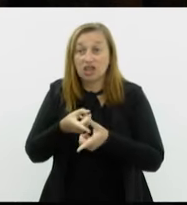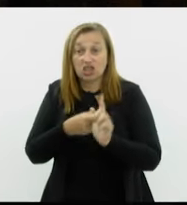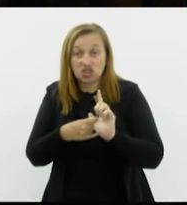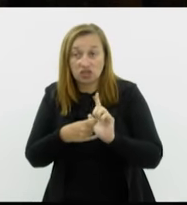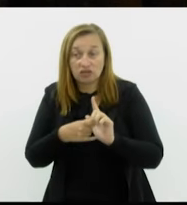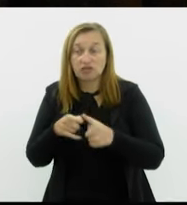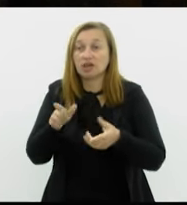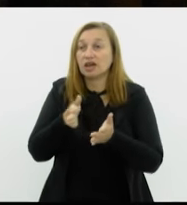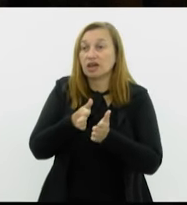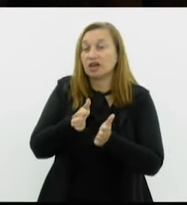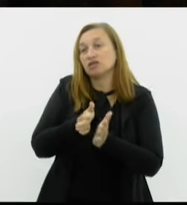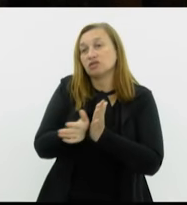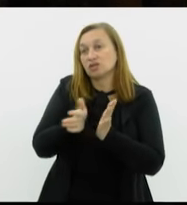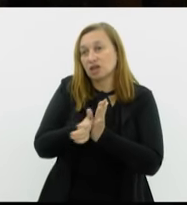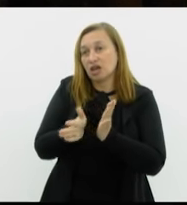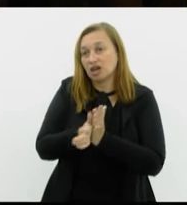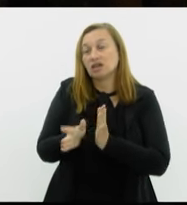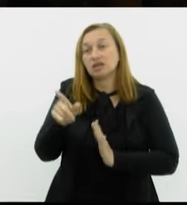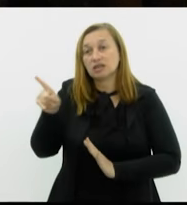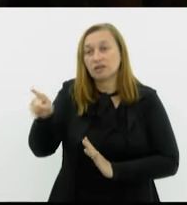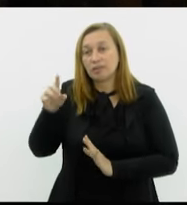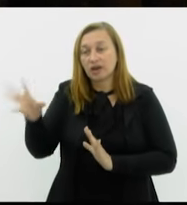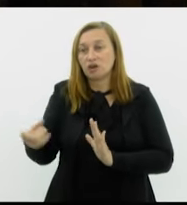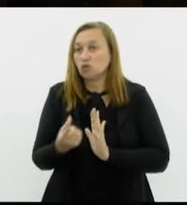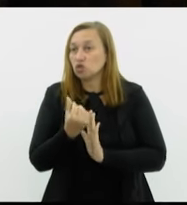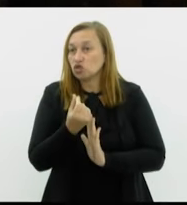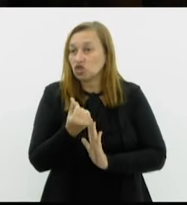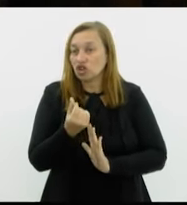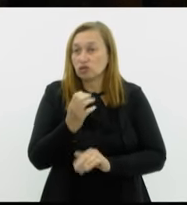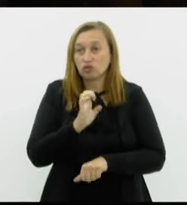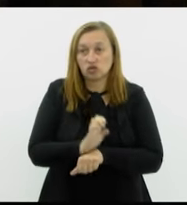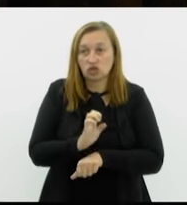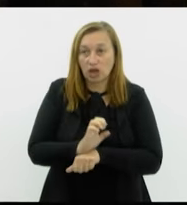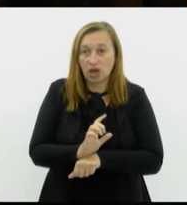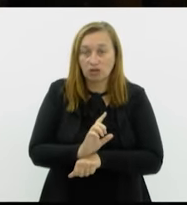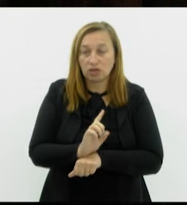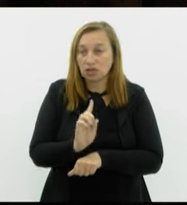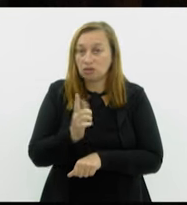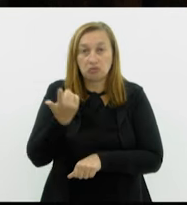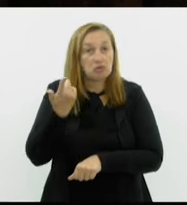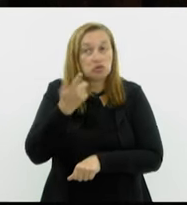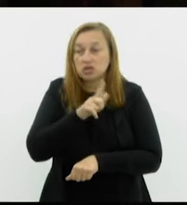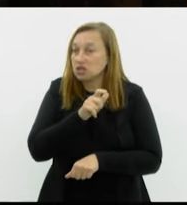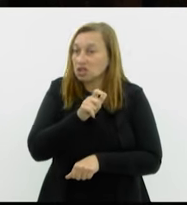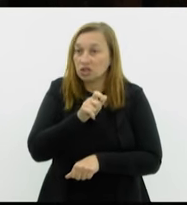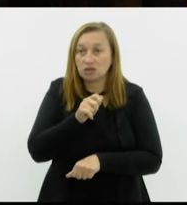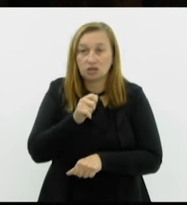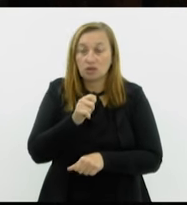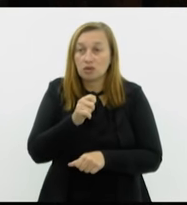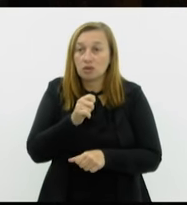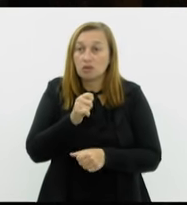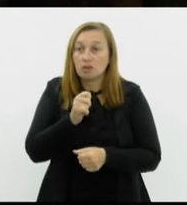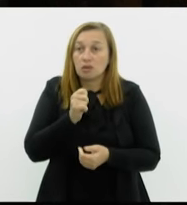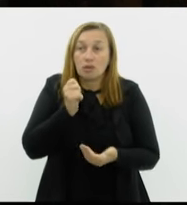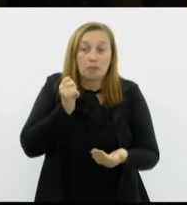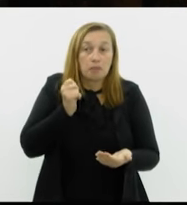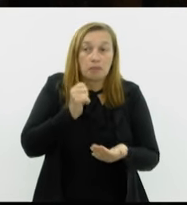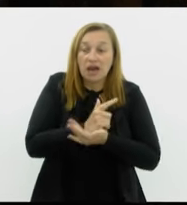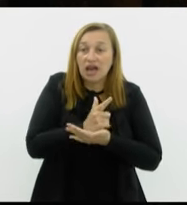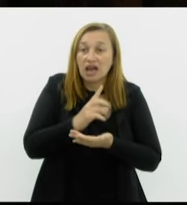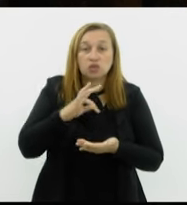você pega as receitas ordinárias do Estado, que já não estão cobrindo as despesas do